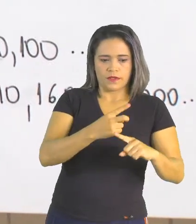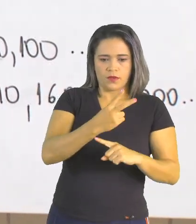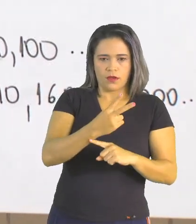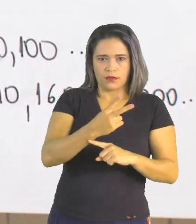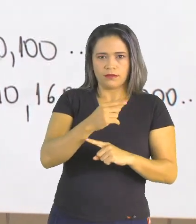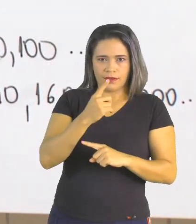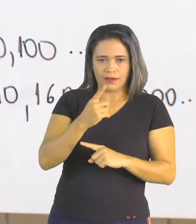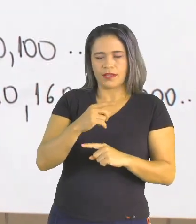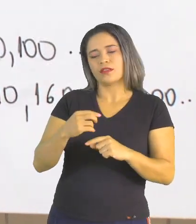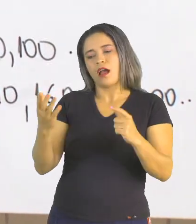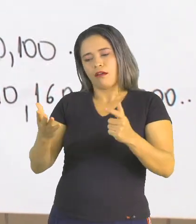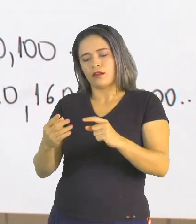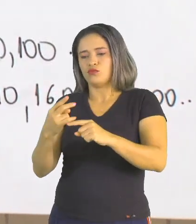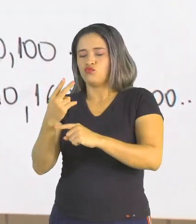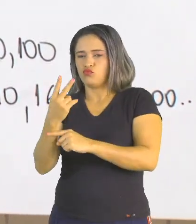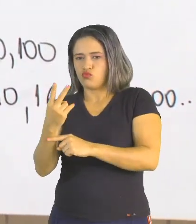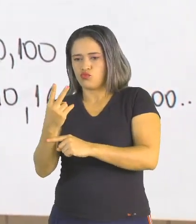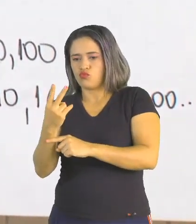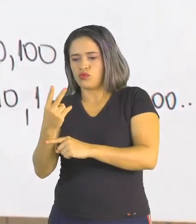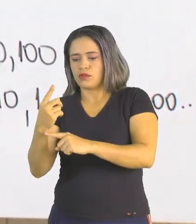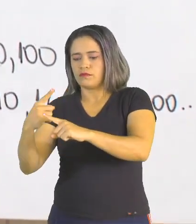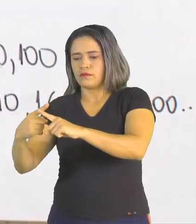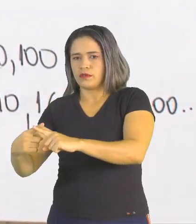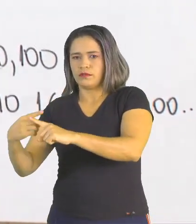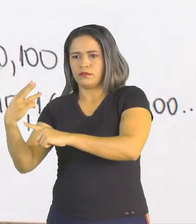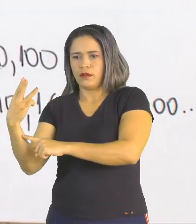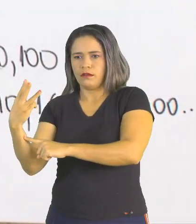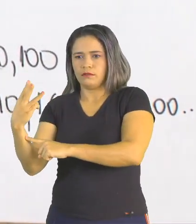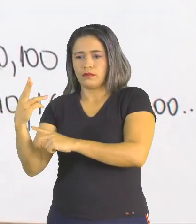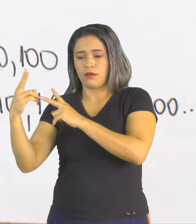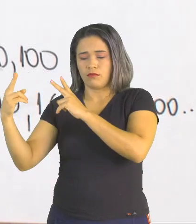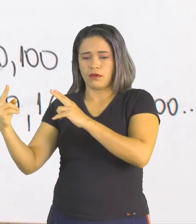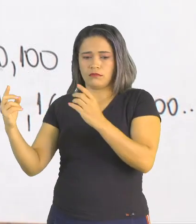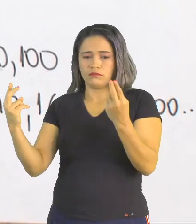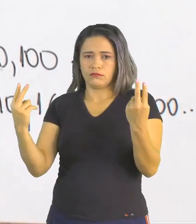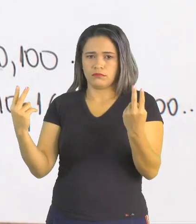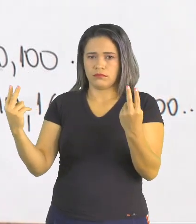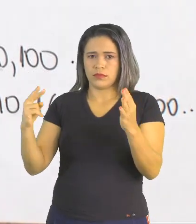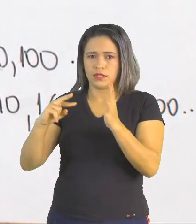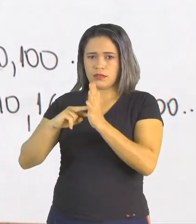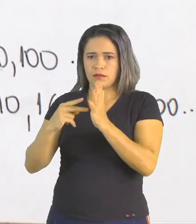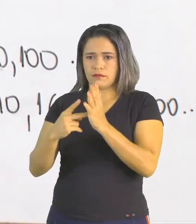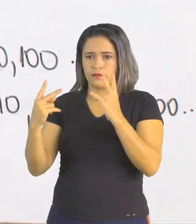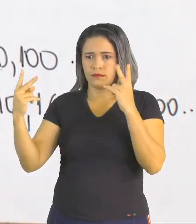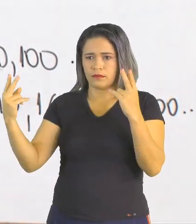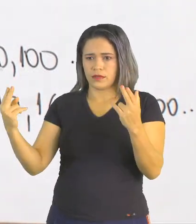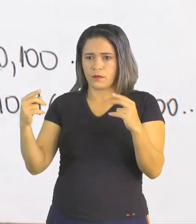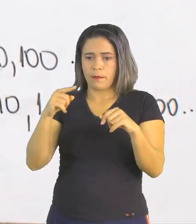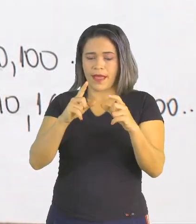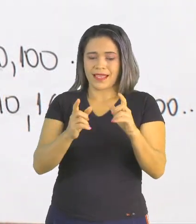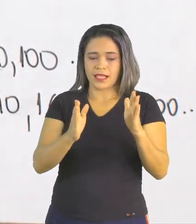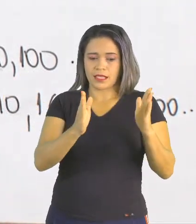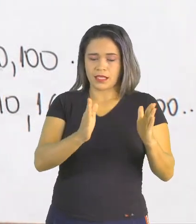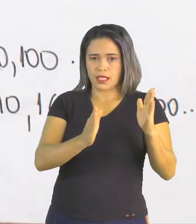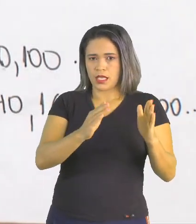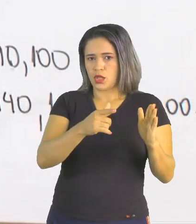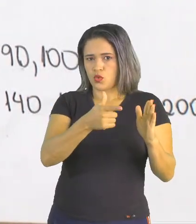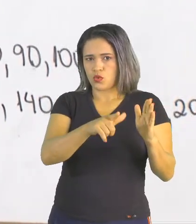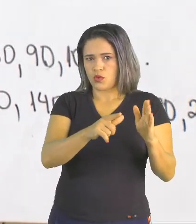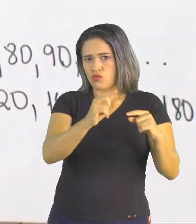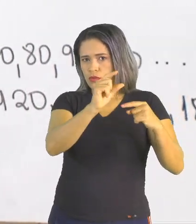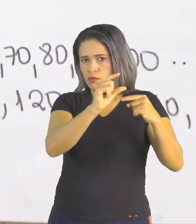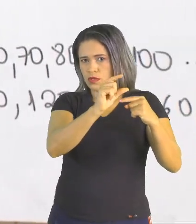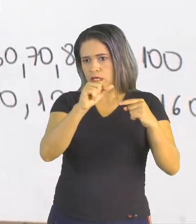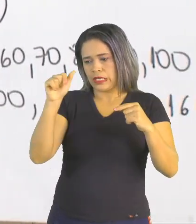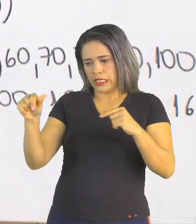quadrado vezes 3. Isso é igual a isso, só que isso aqui não está usando potenciação. O